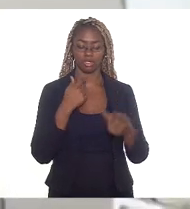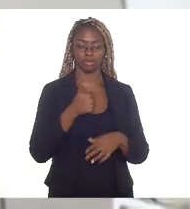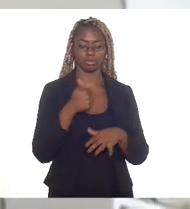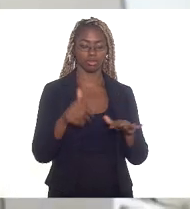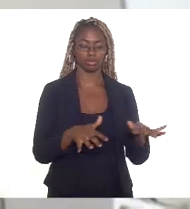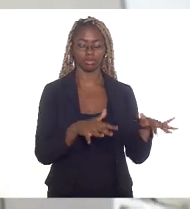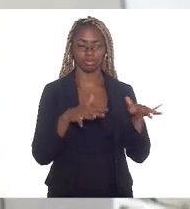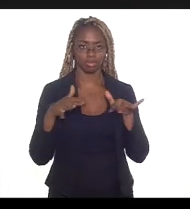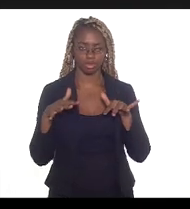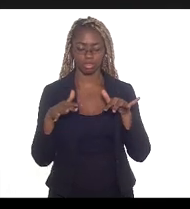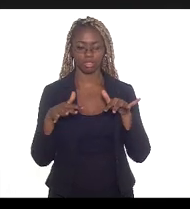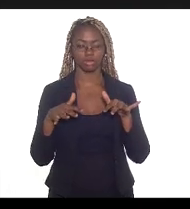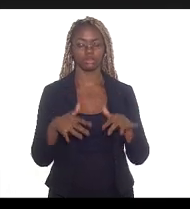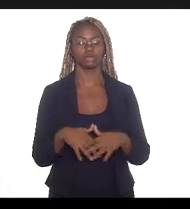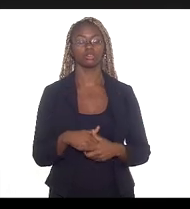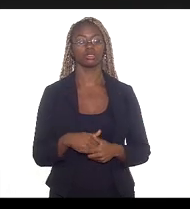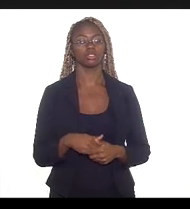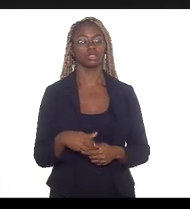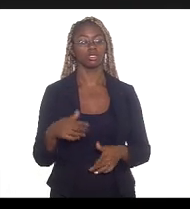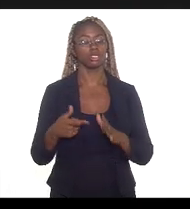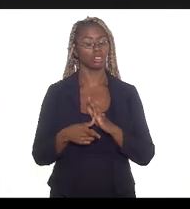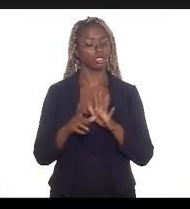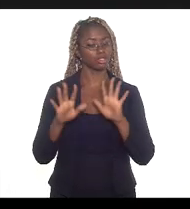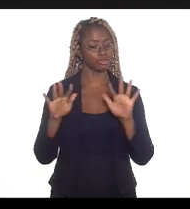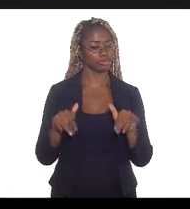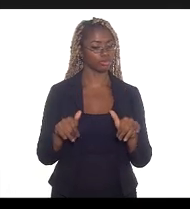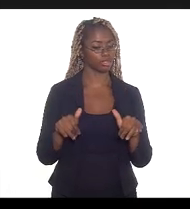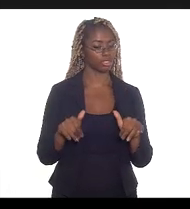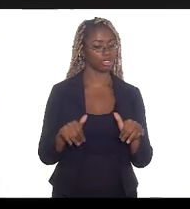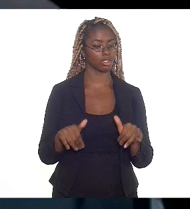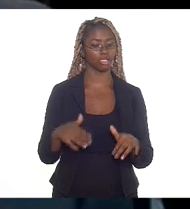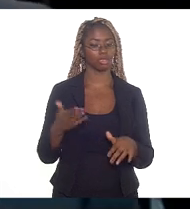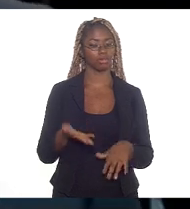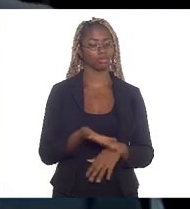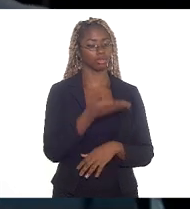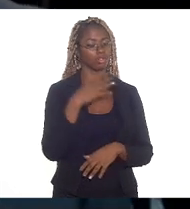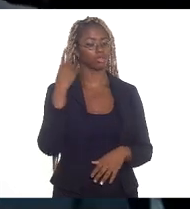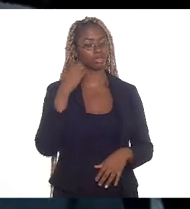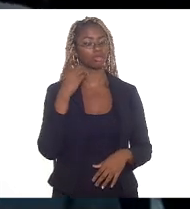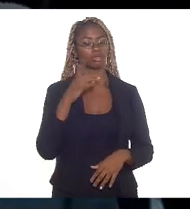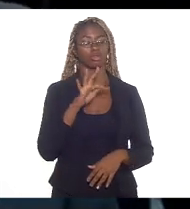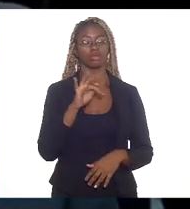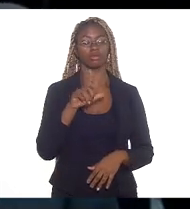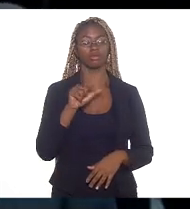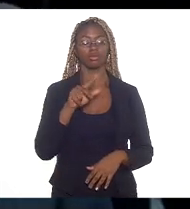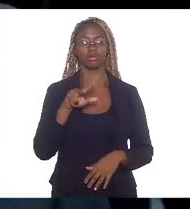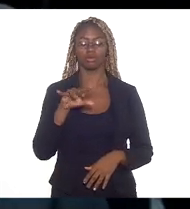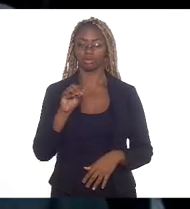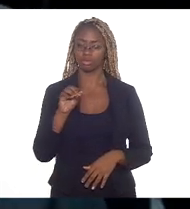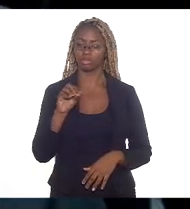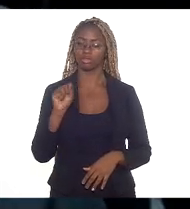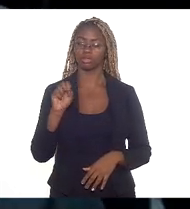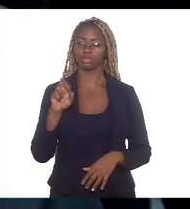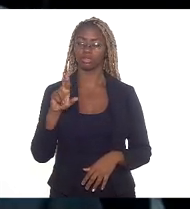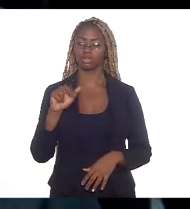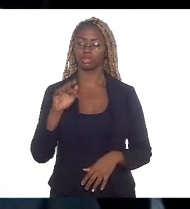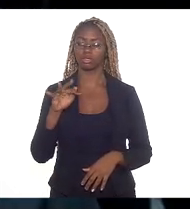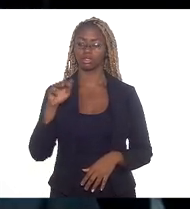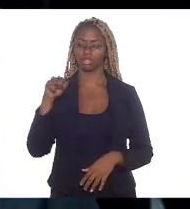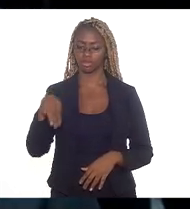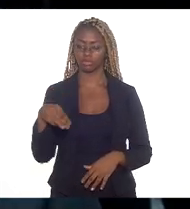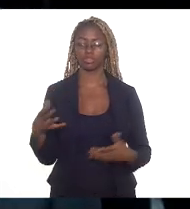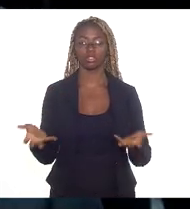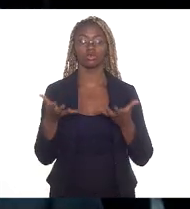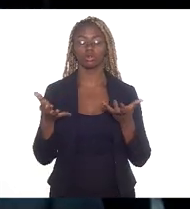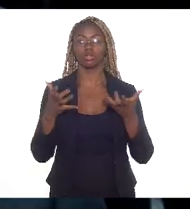dia. A mesma, antes de encerrarmos, vamos passar a palavra para o deputado Flávio Serafim. Antes, porém, queria chamar a atenção